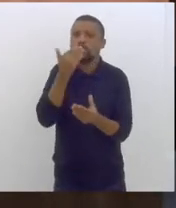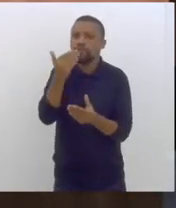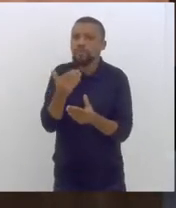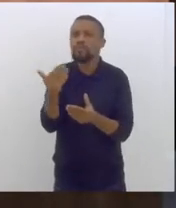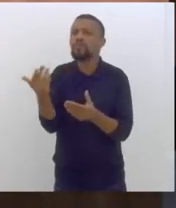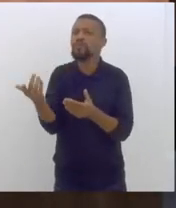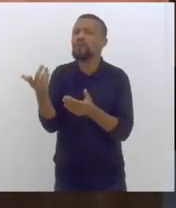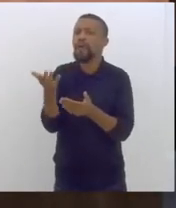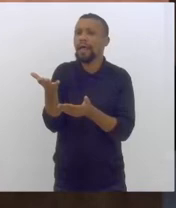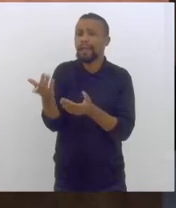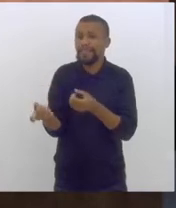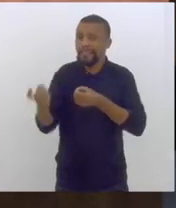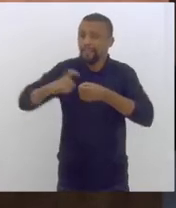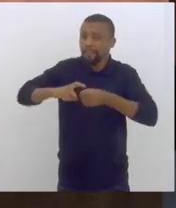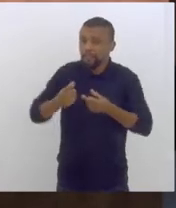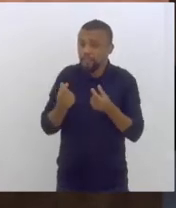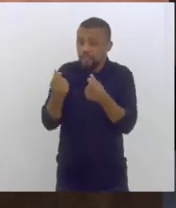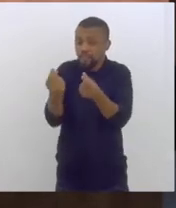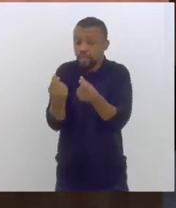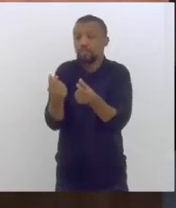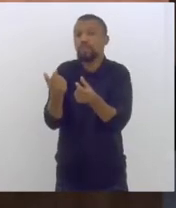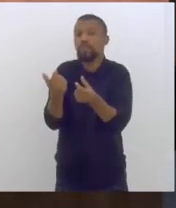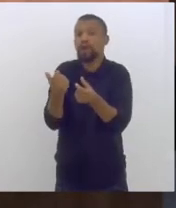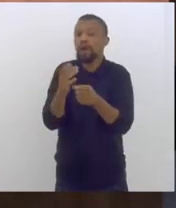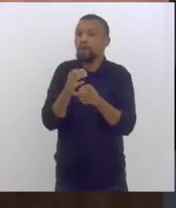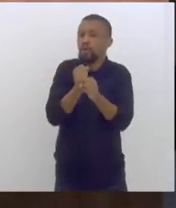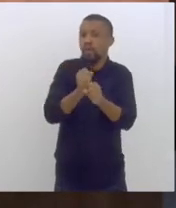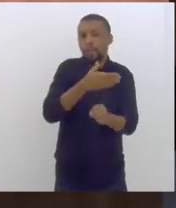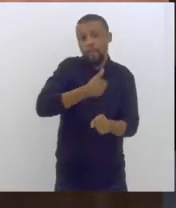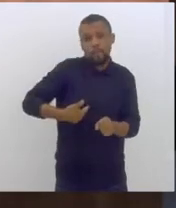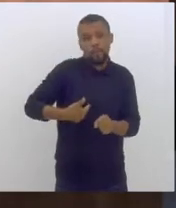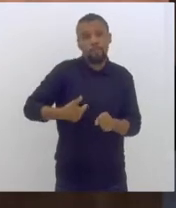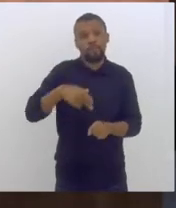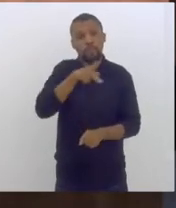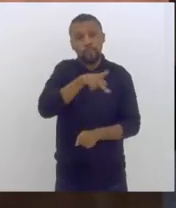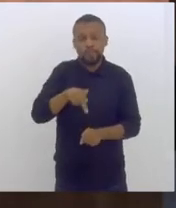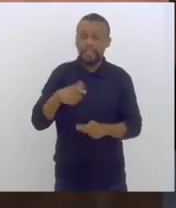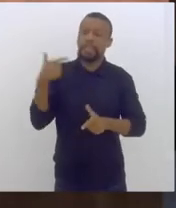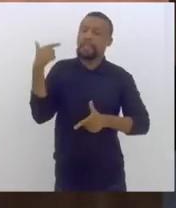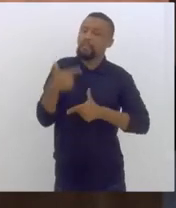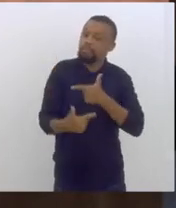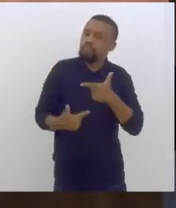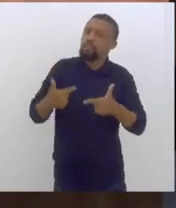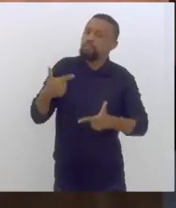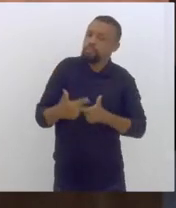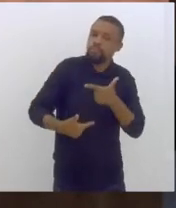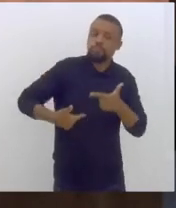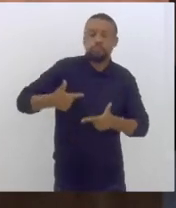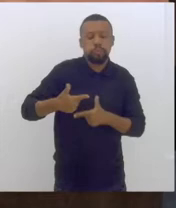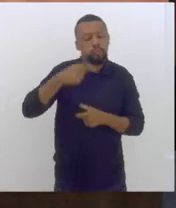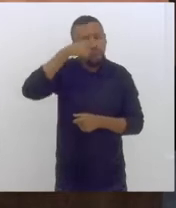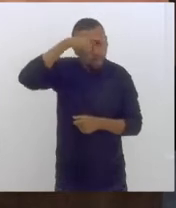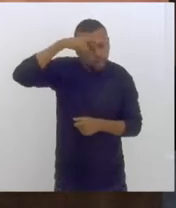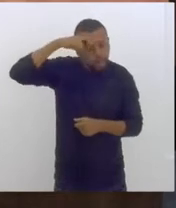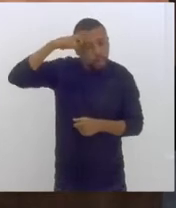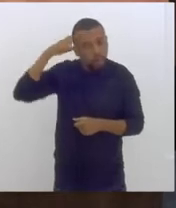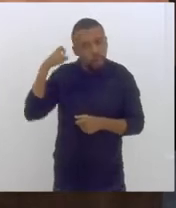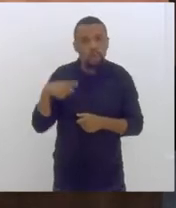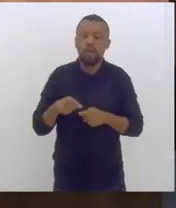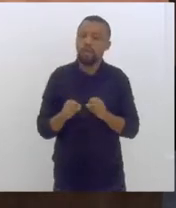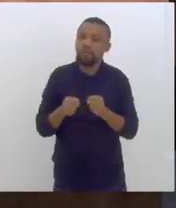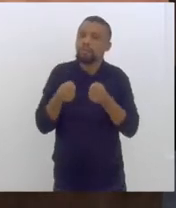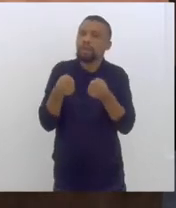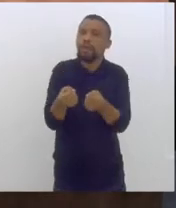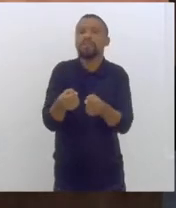aos cofres públicos de professores que trabalharam que deram aula que com seu suor com seu esforço garantiram o processo